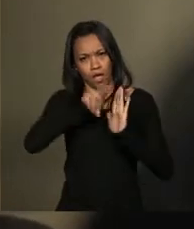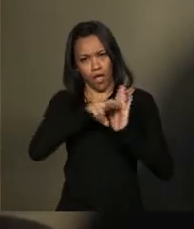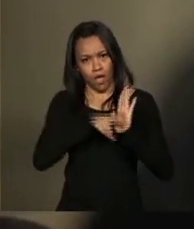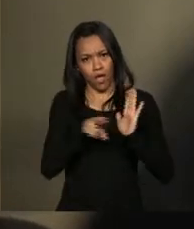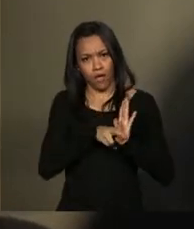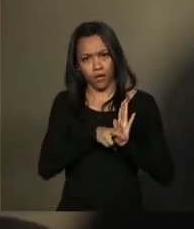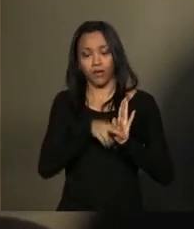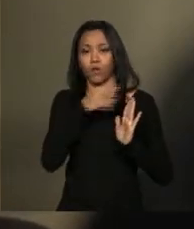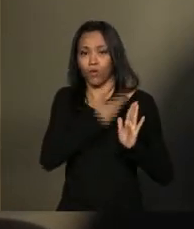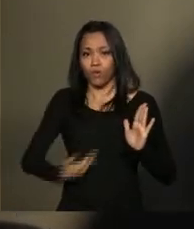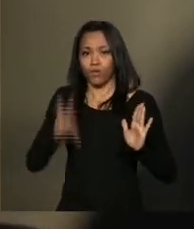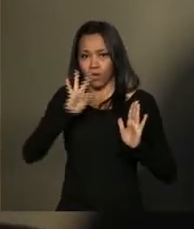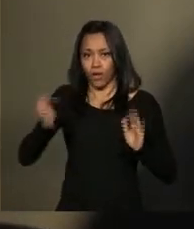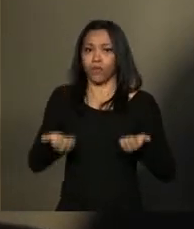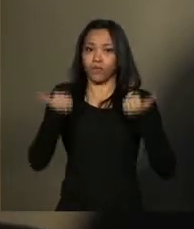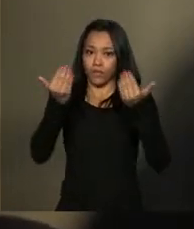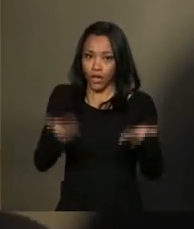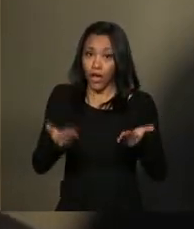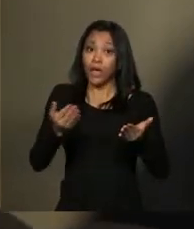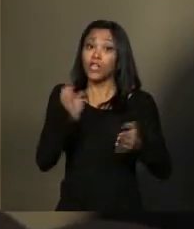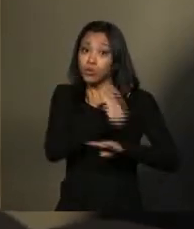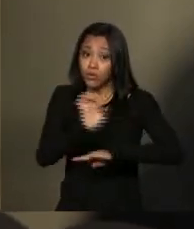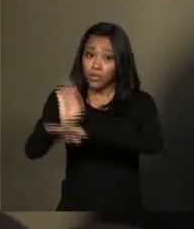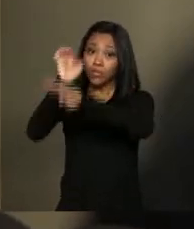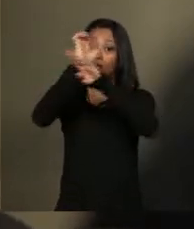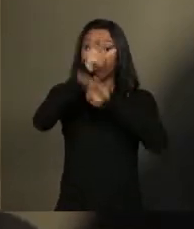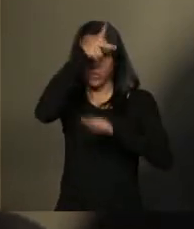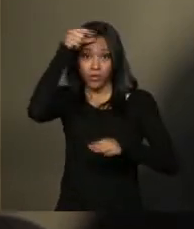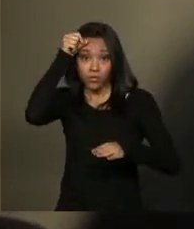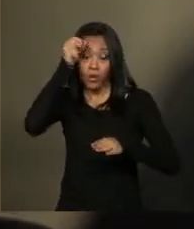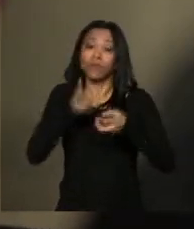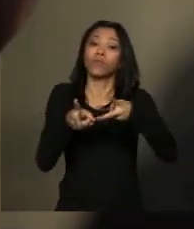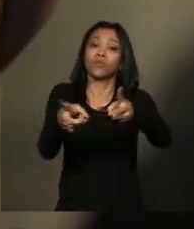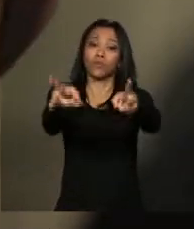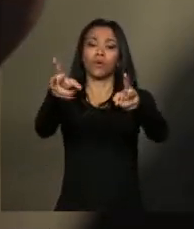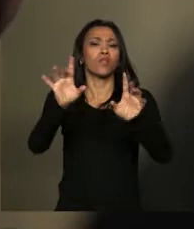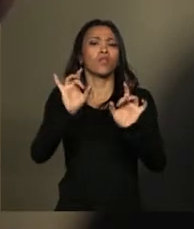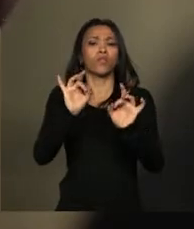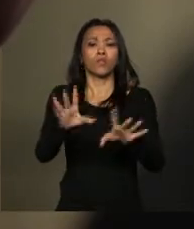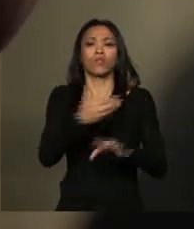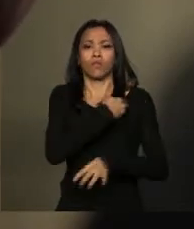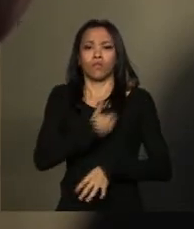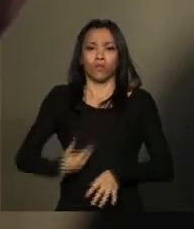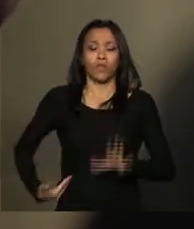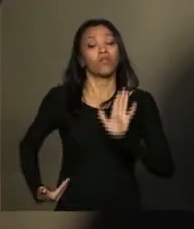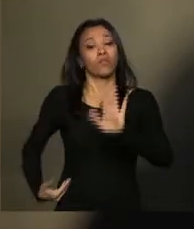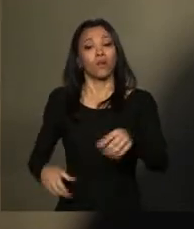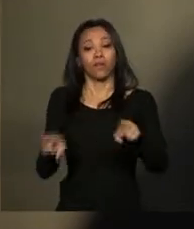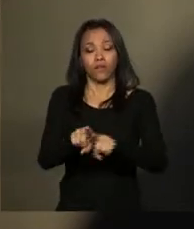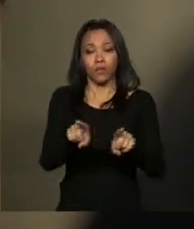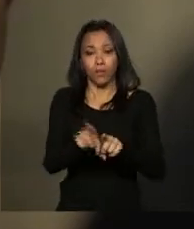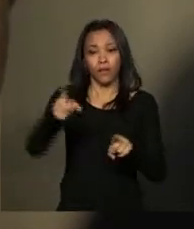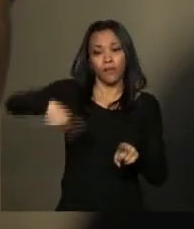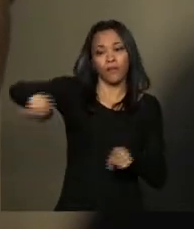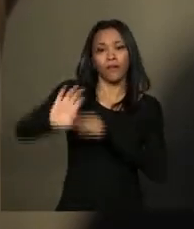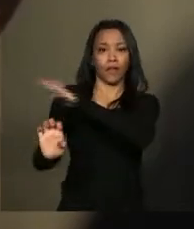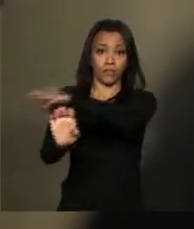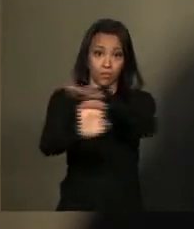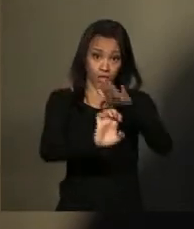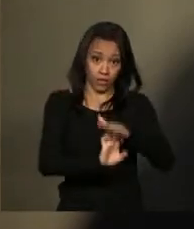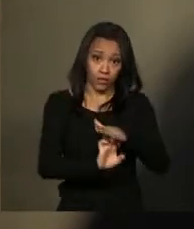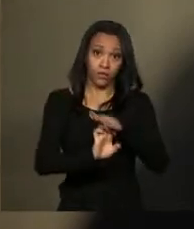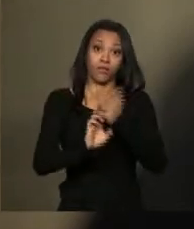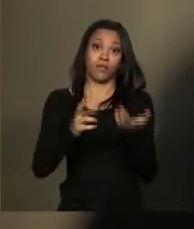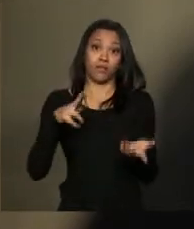entes federados seguirão isso. Não só o poder público, mas também o setor privado, que engloba as